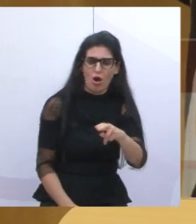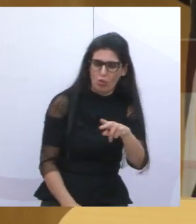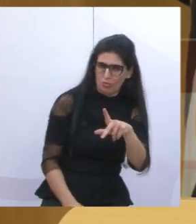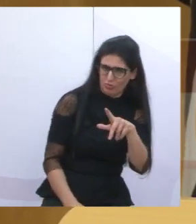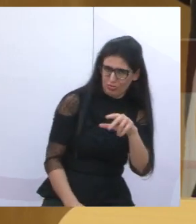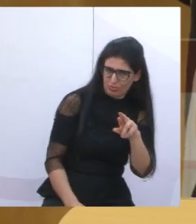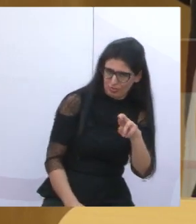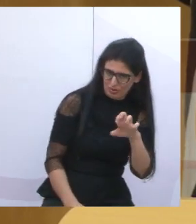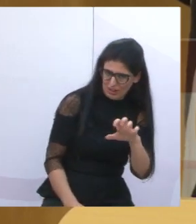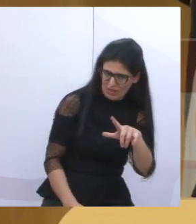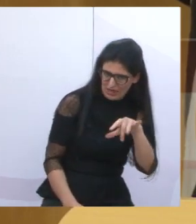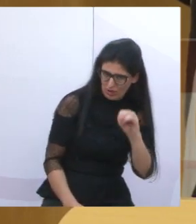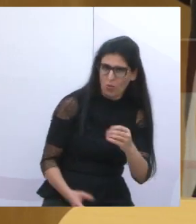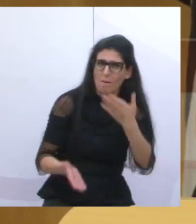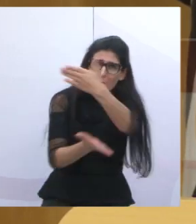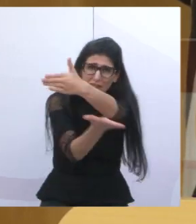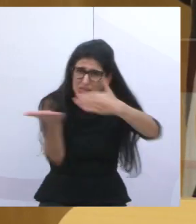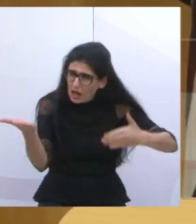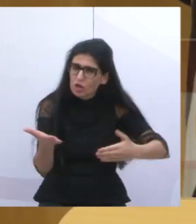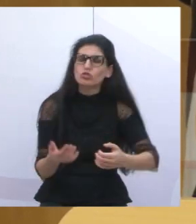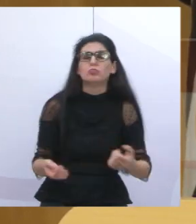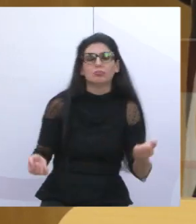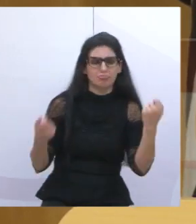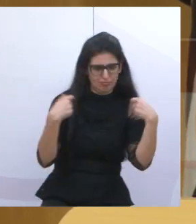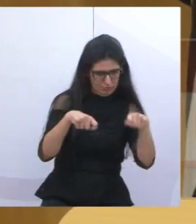bairro cobrou dos moradores.